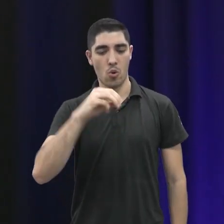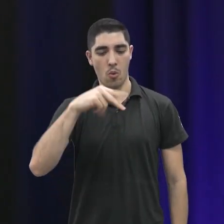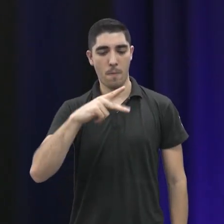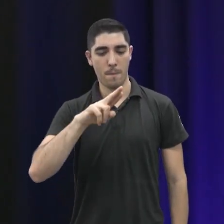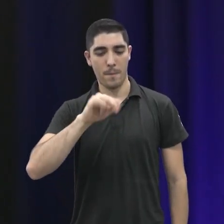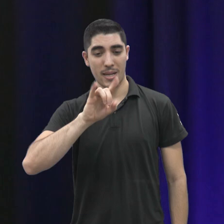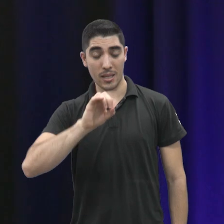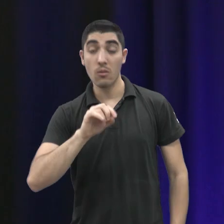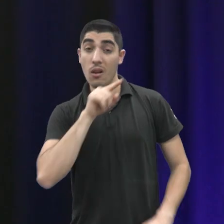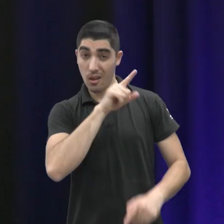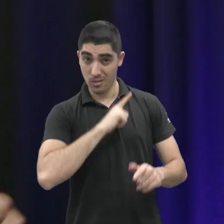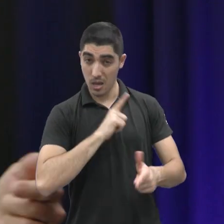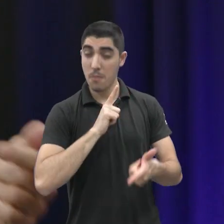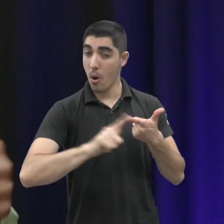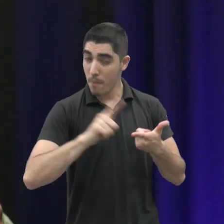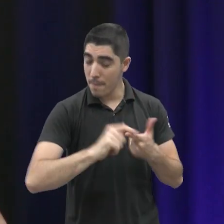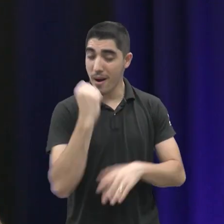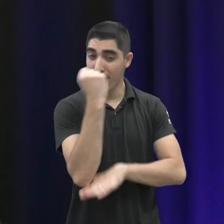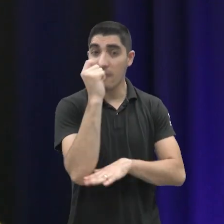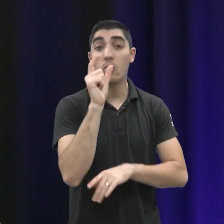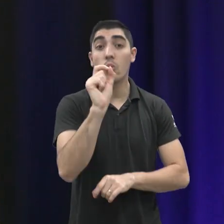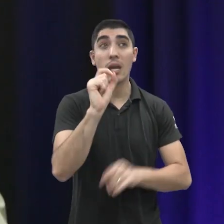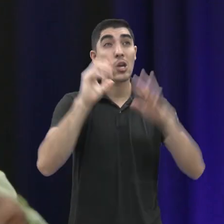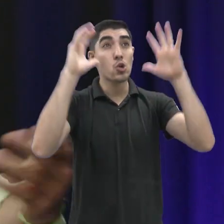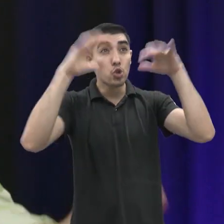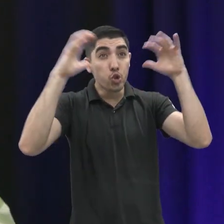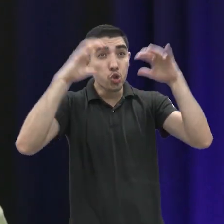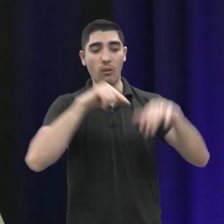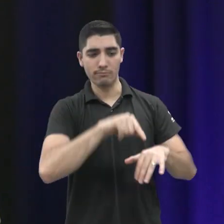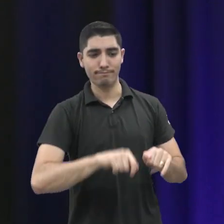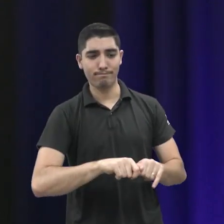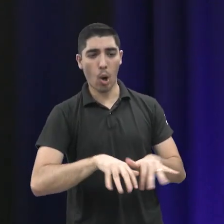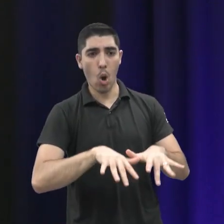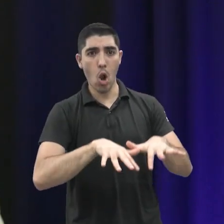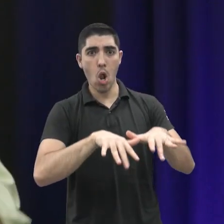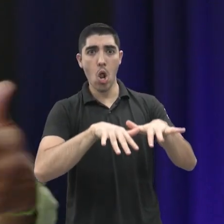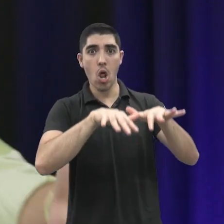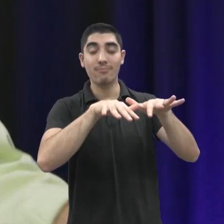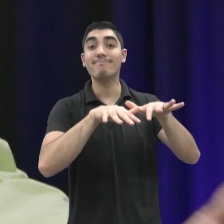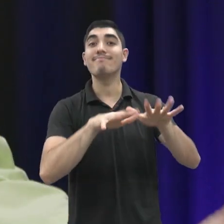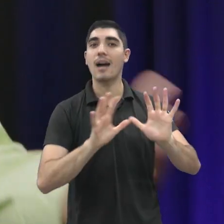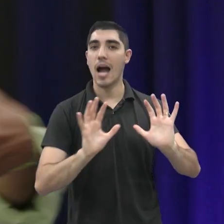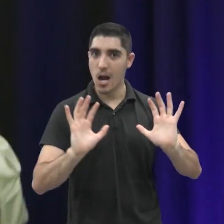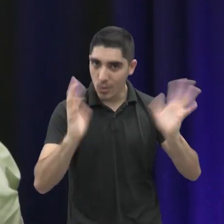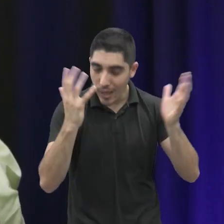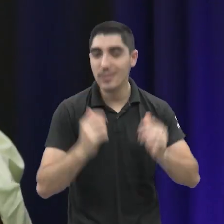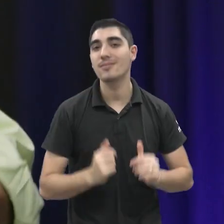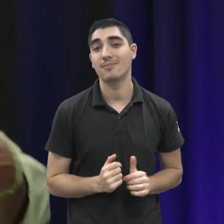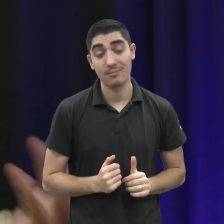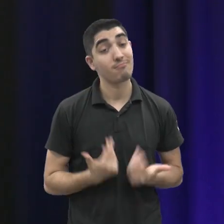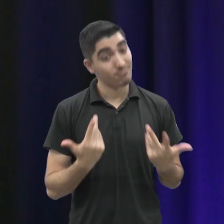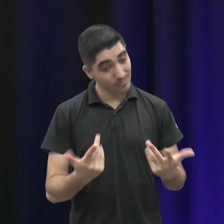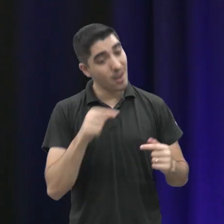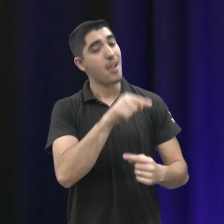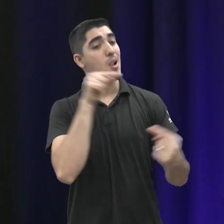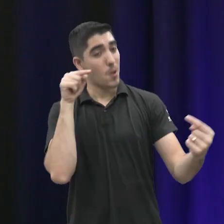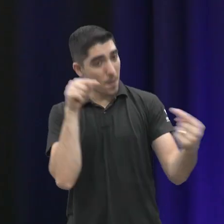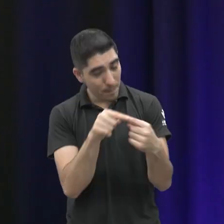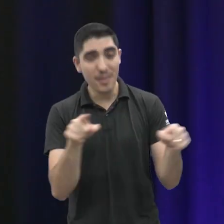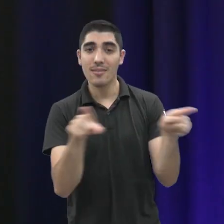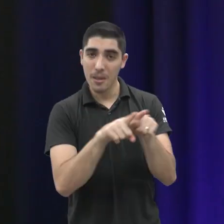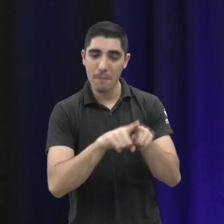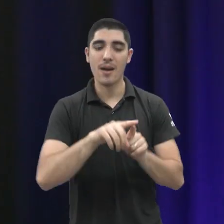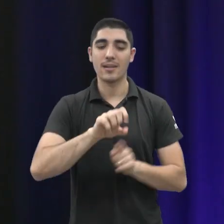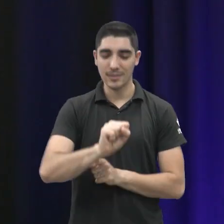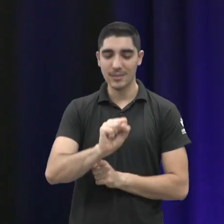drenagem pluvial, né? O Rio Comprido tem um problema de inundação. Então, é outra coisa que está inserida dentro do contexto do saneamento básico